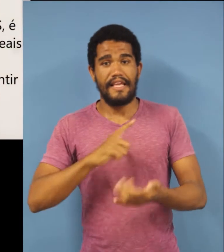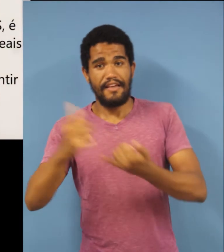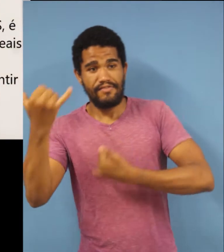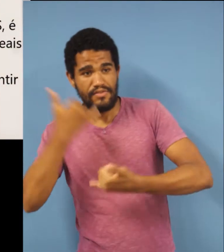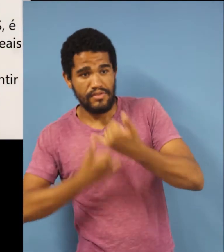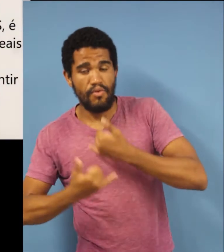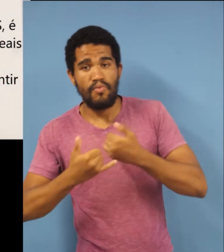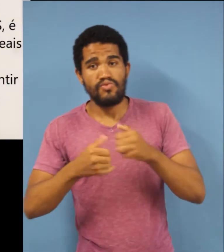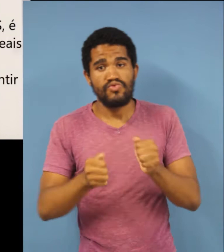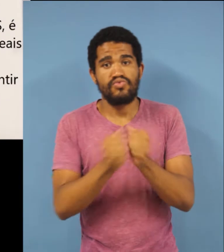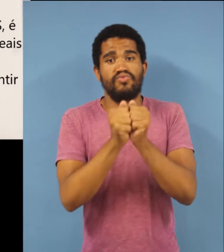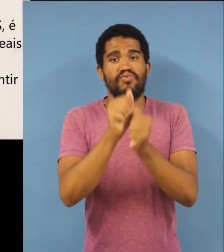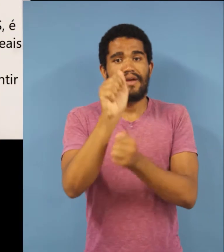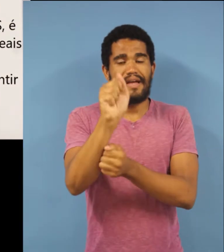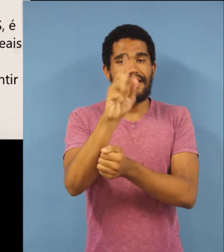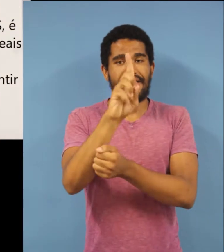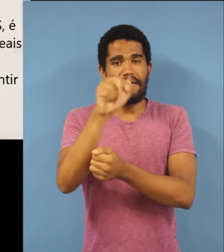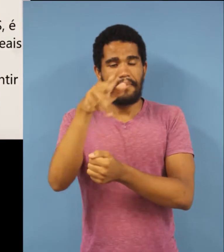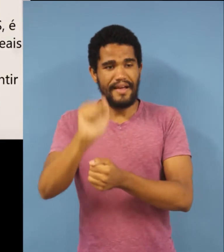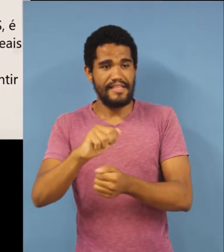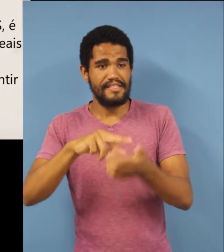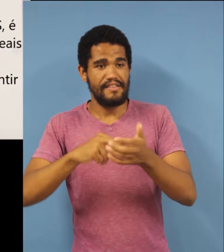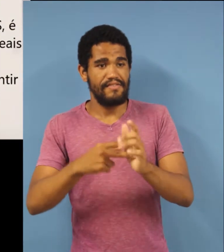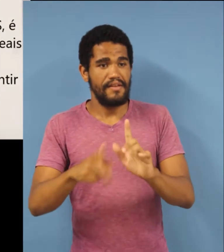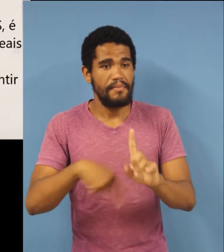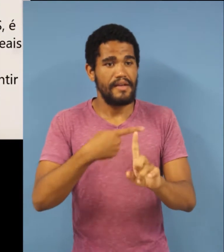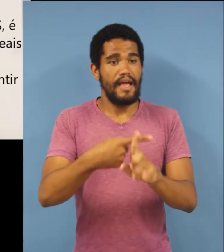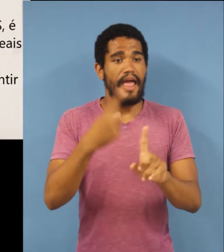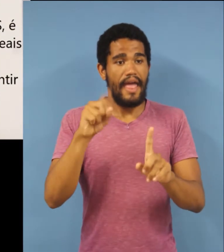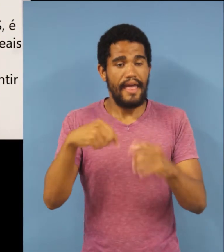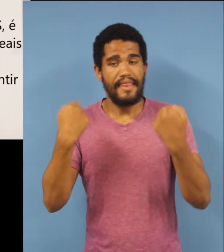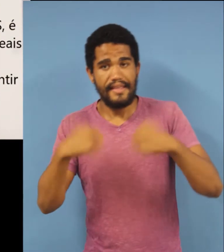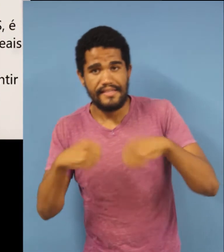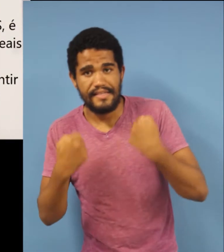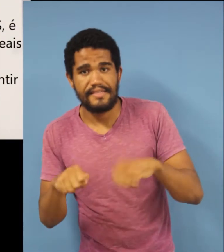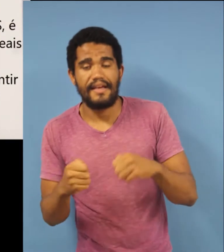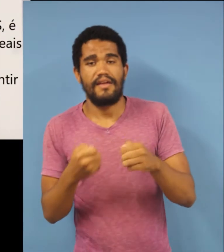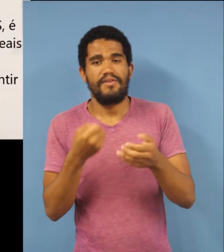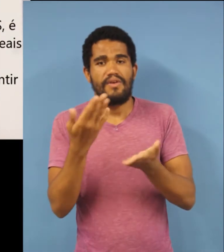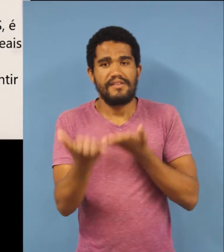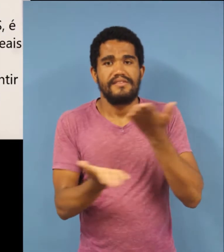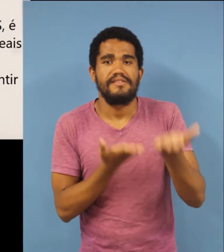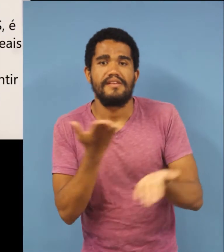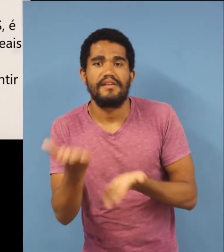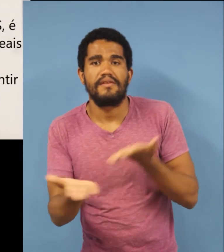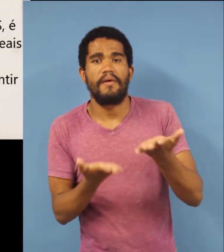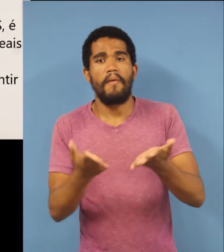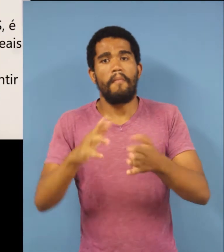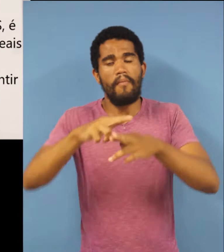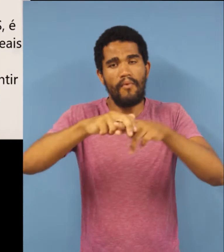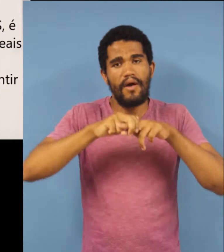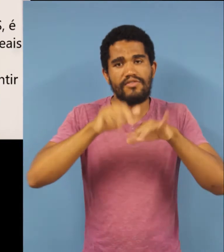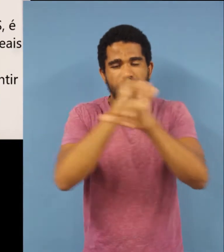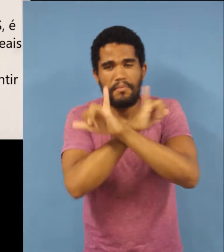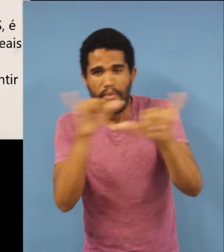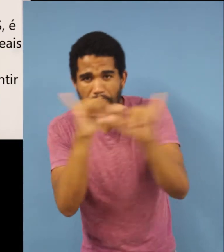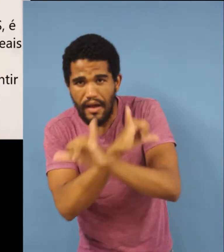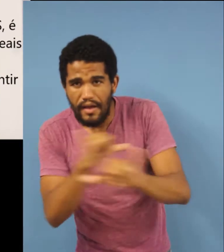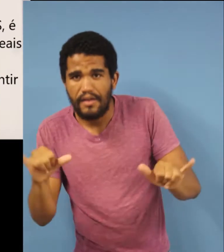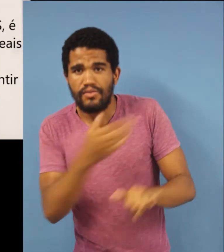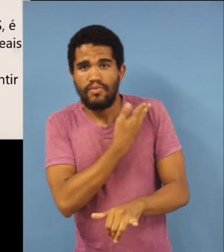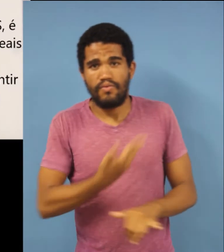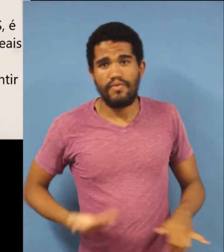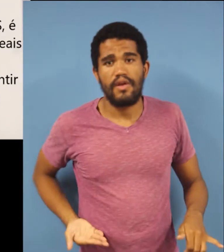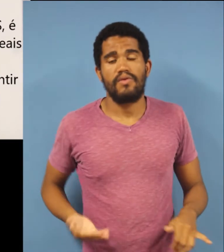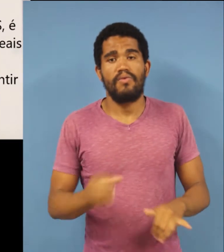o ademais. É necessário fomentar o respeito e assistência a eles, ideais que devem ser divulgados por campanhas e por propagandas